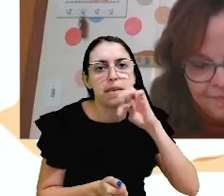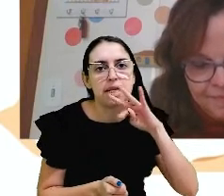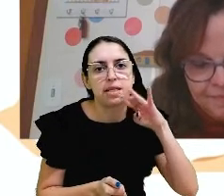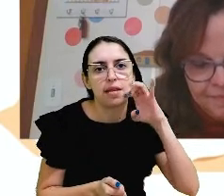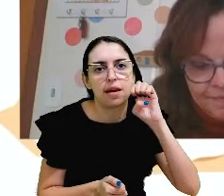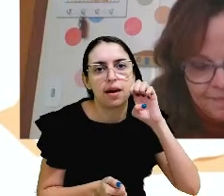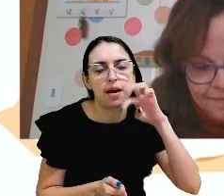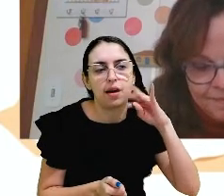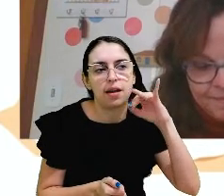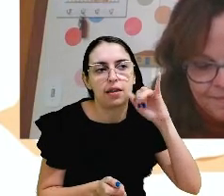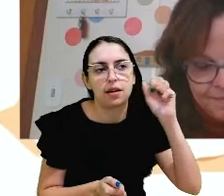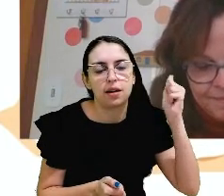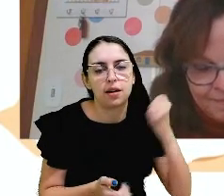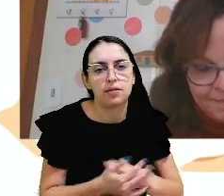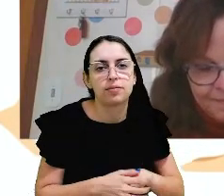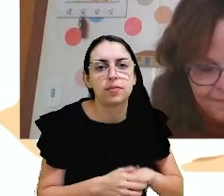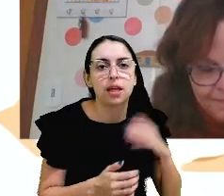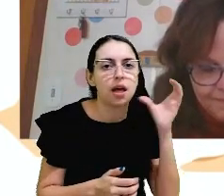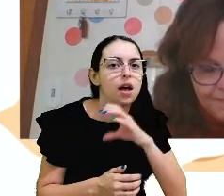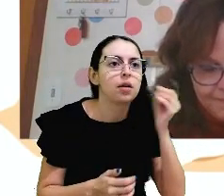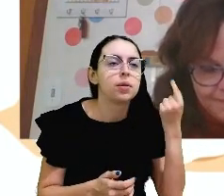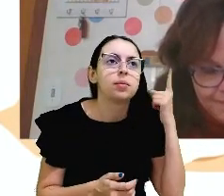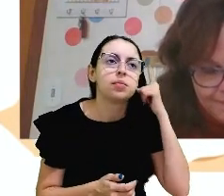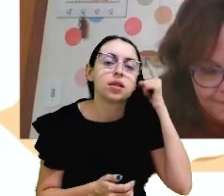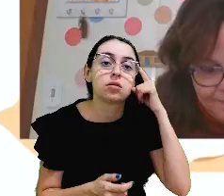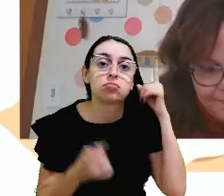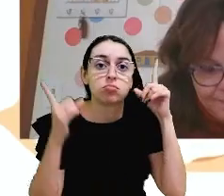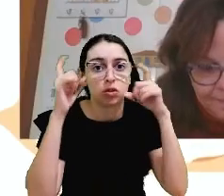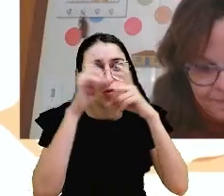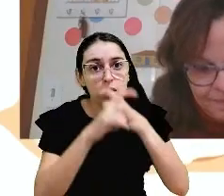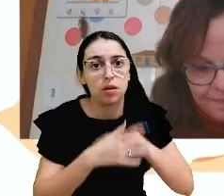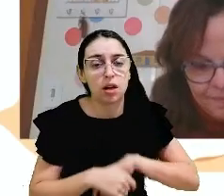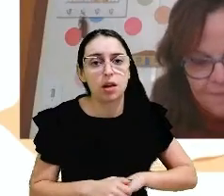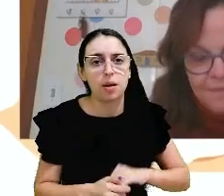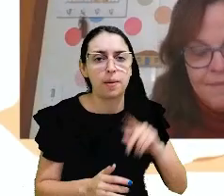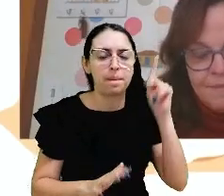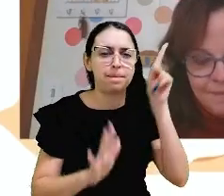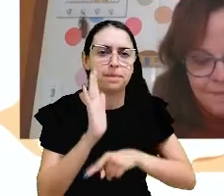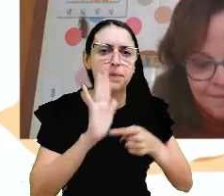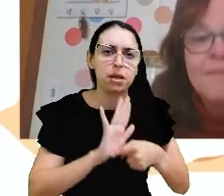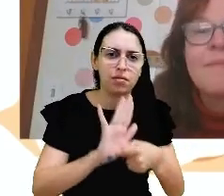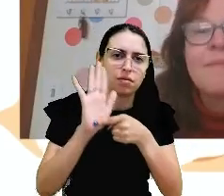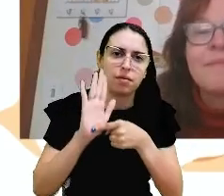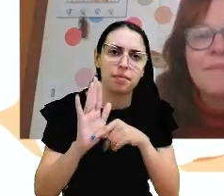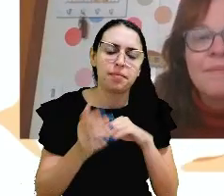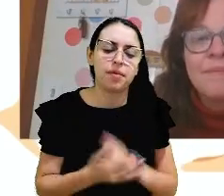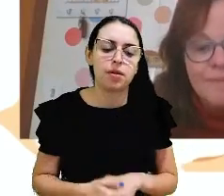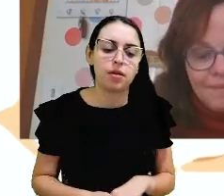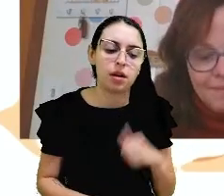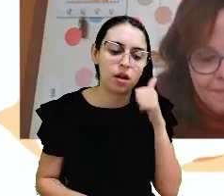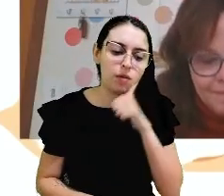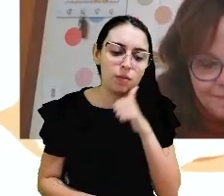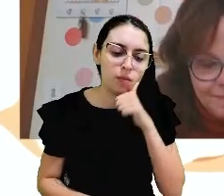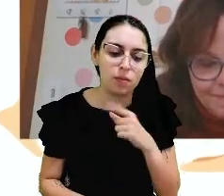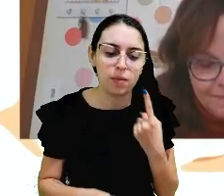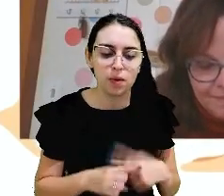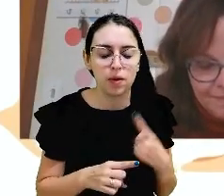e imediatamente fiquei pensando na dificuldade da prova, porque quando a mulher vai